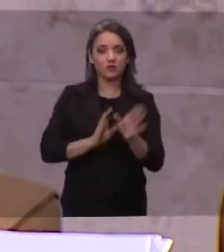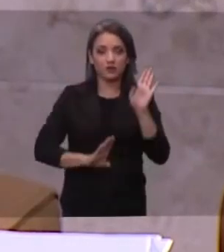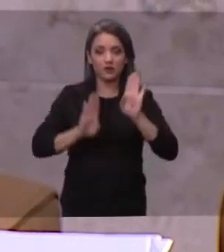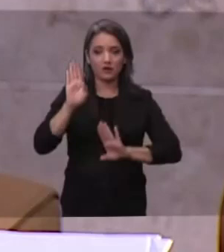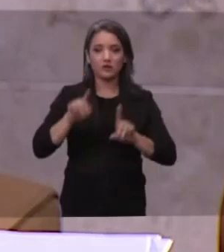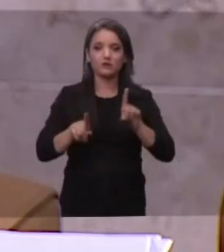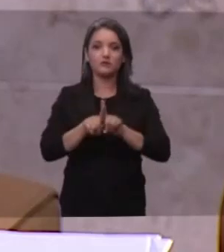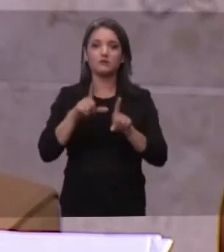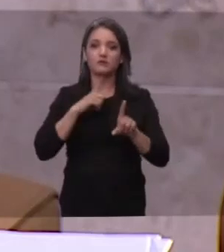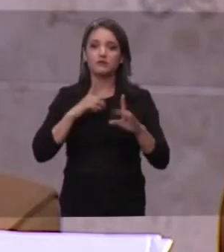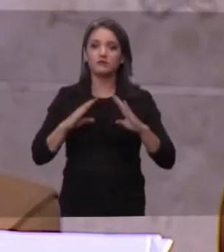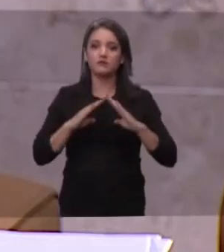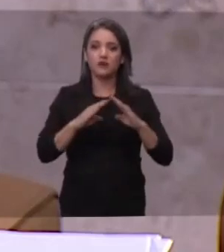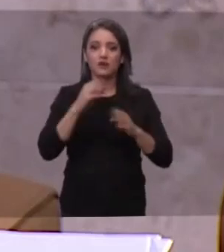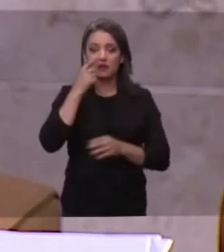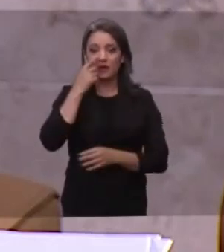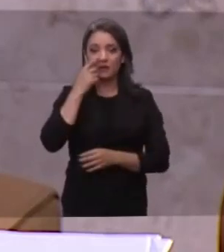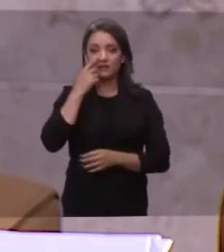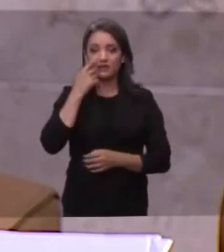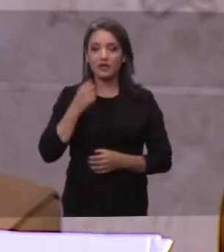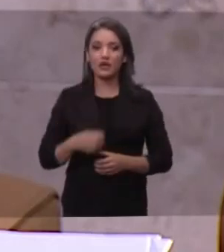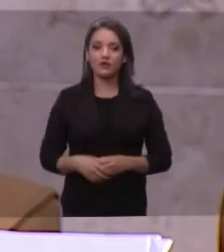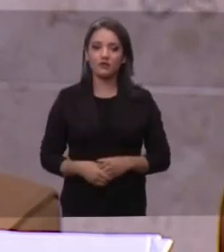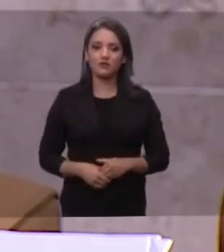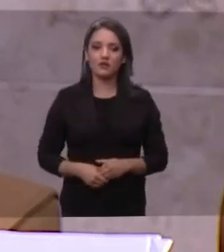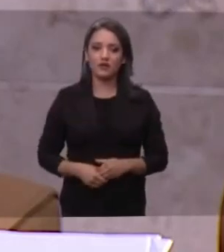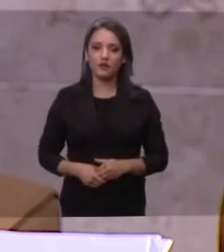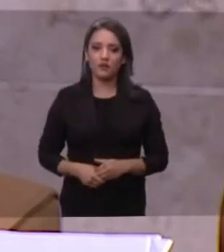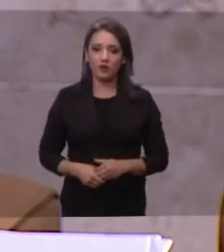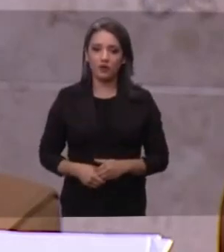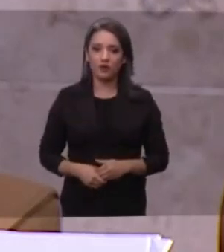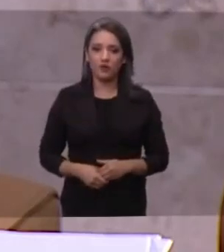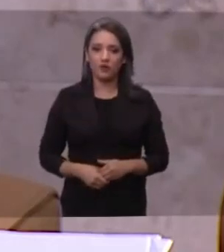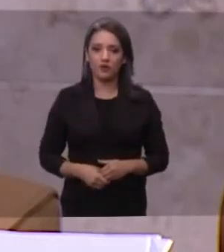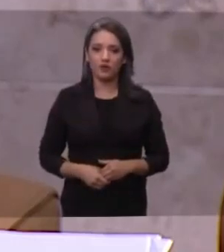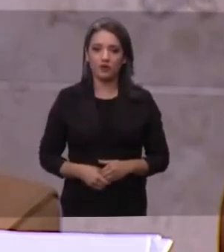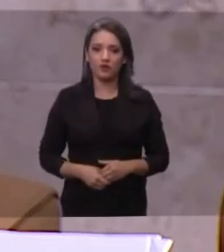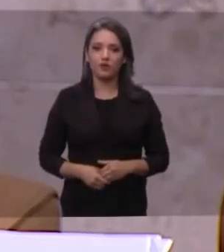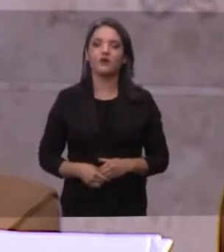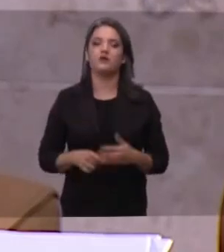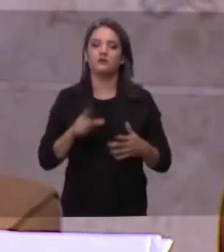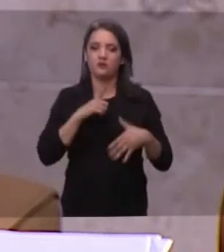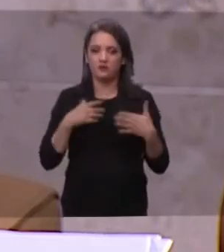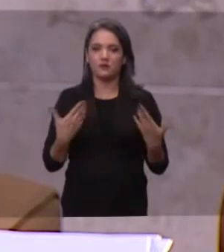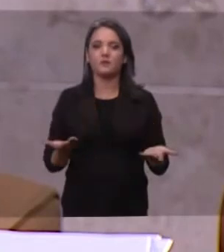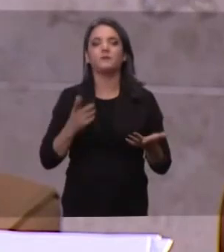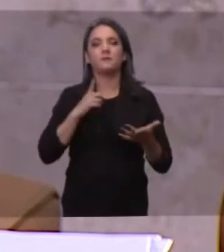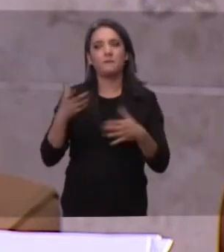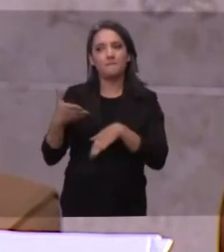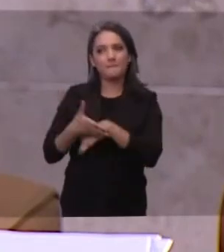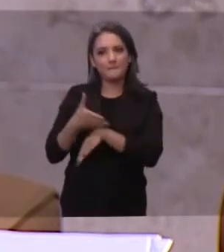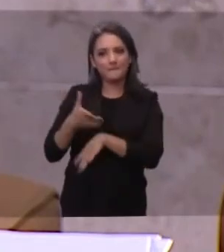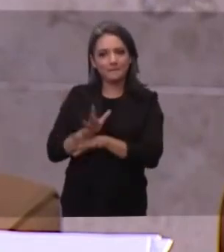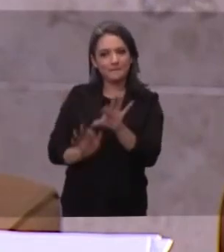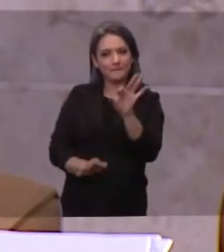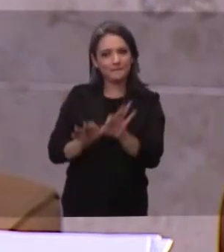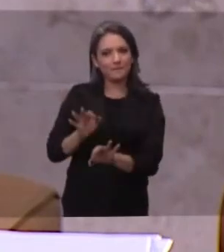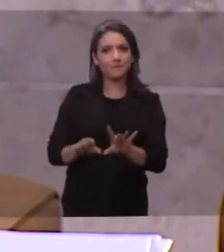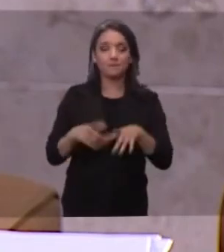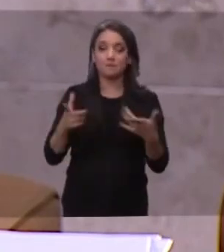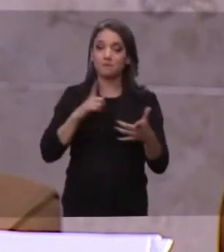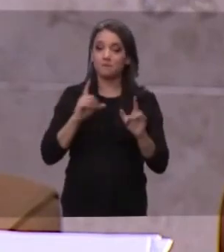do imóvel, antes que se possa falar em acesso à jurisdição. Teríamos aqui, quando muito,